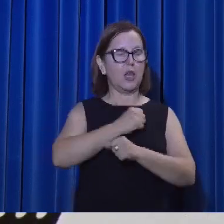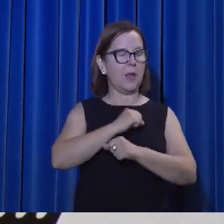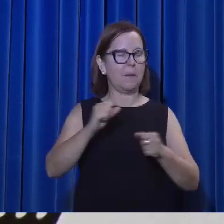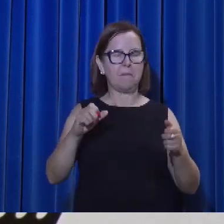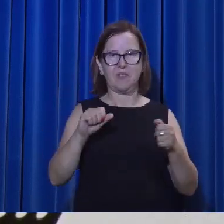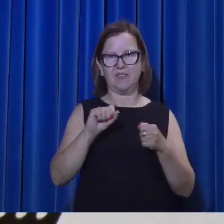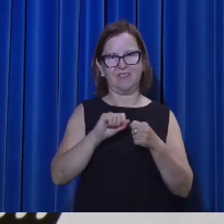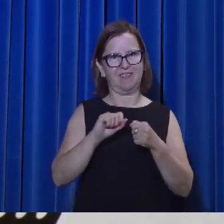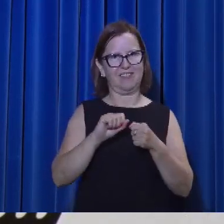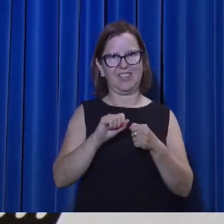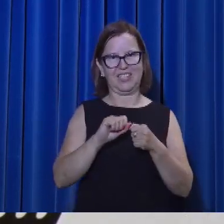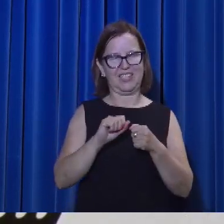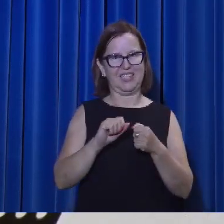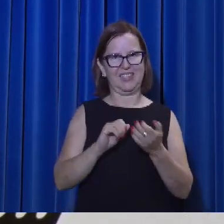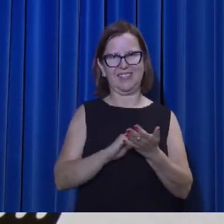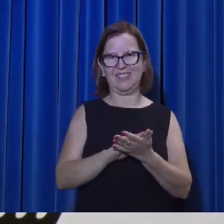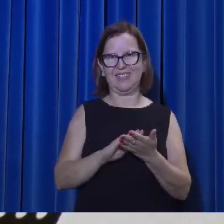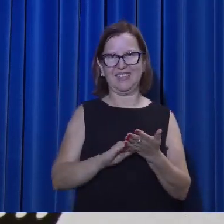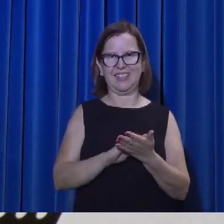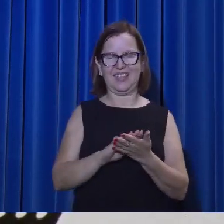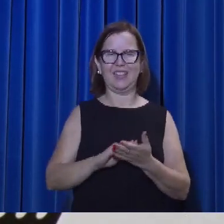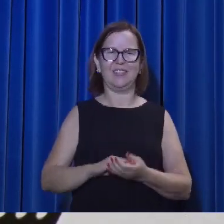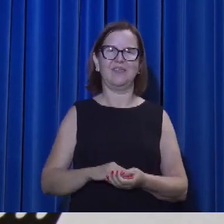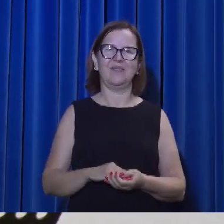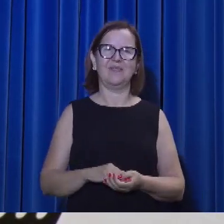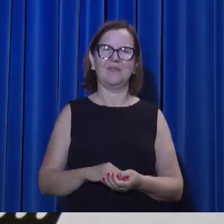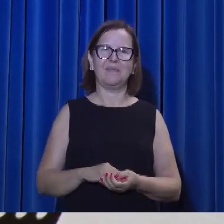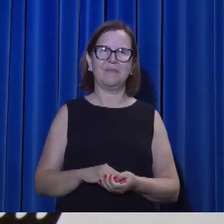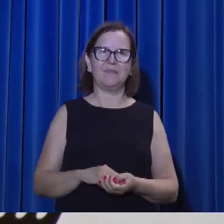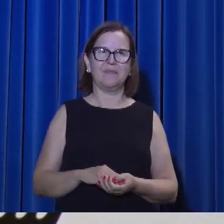nada do que foi feito se fez.